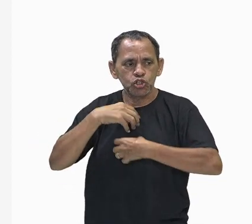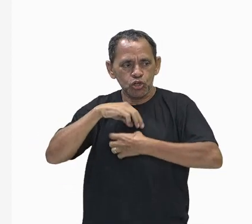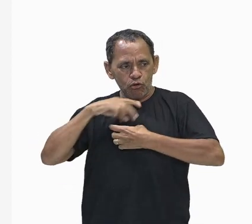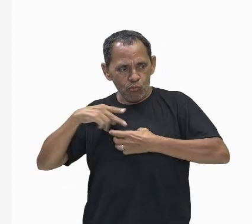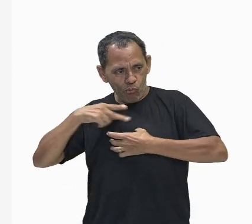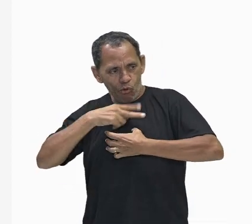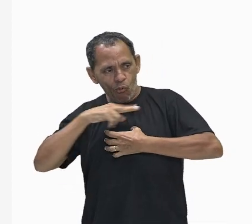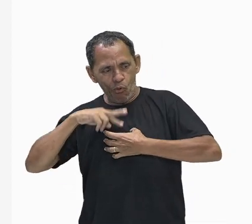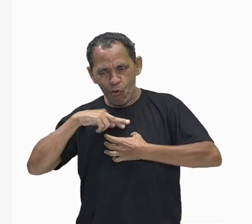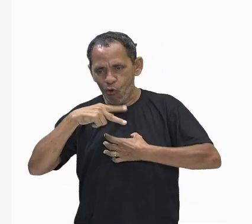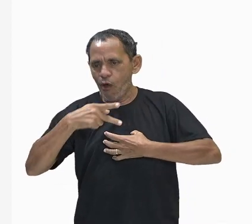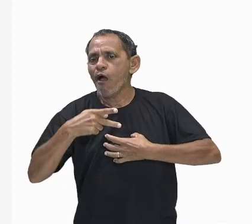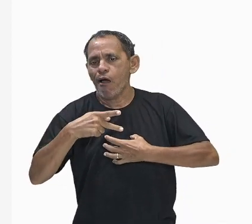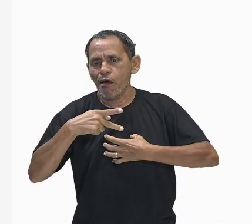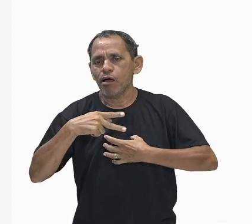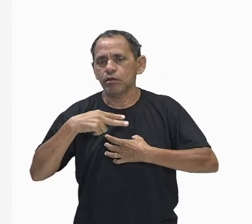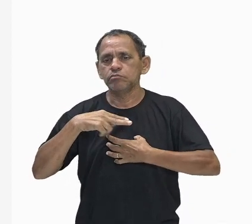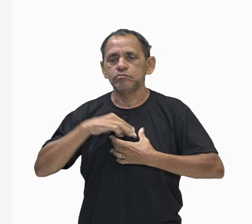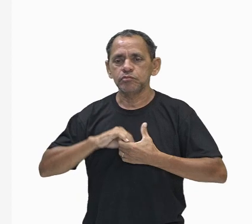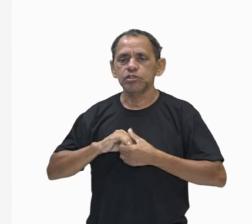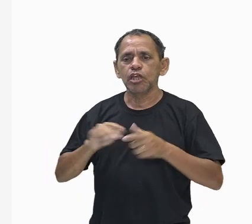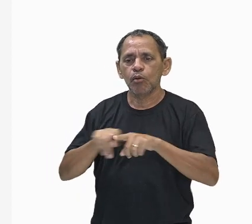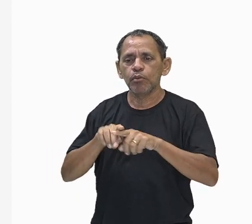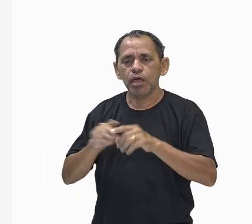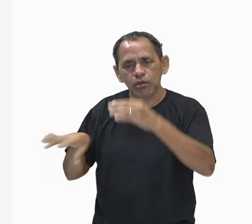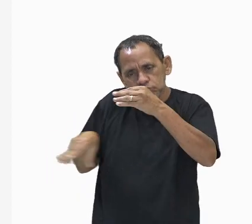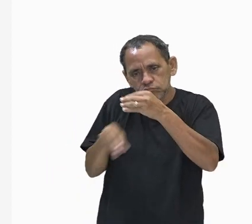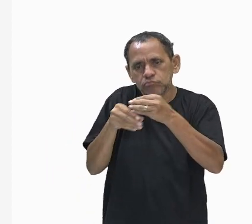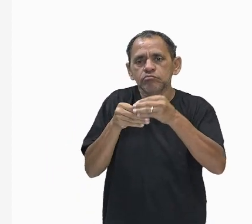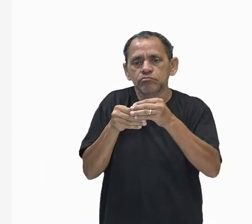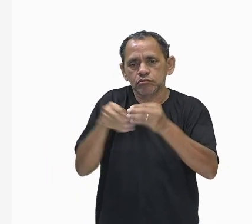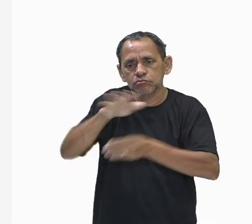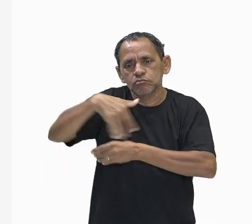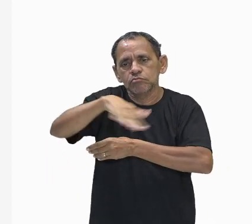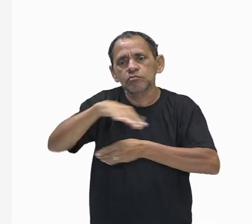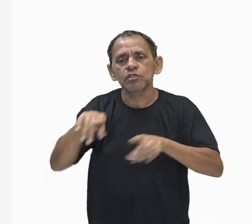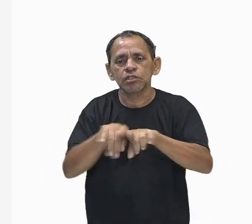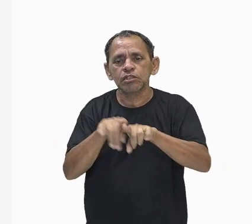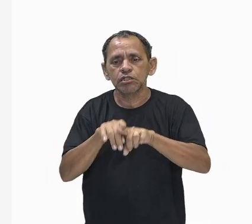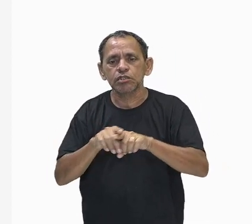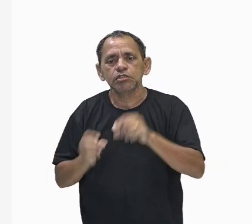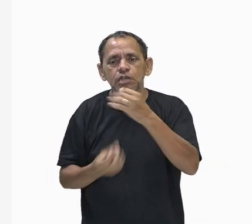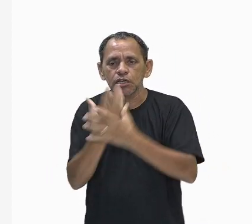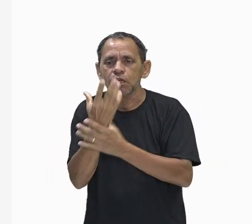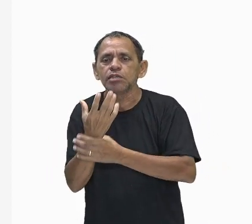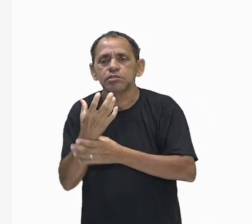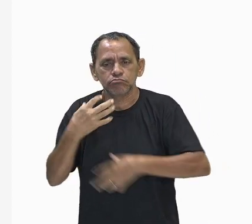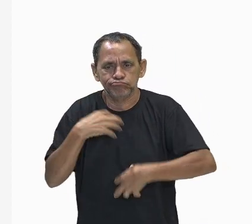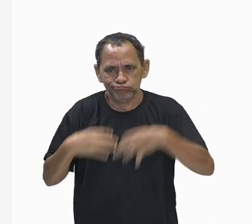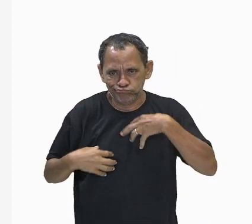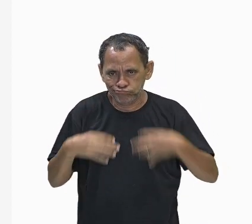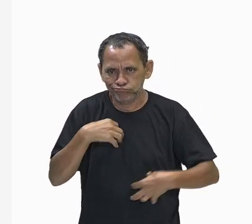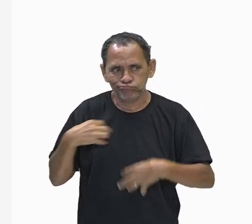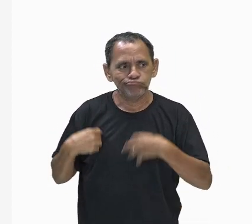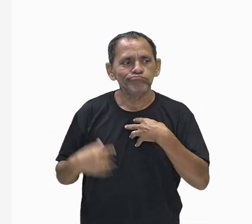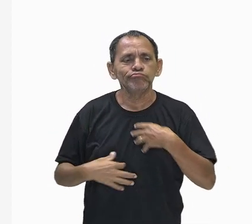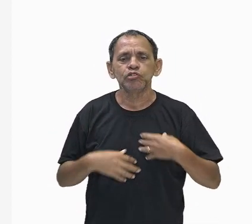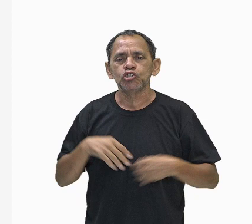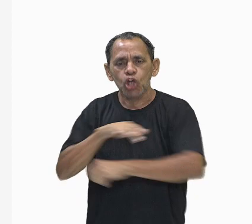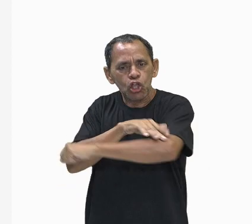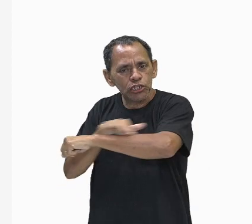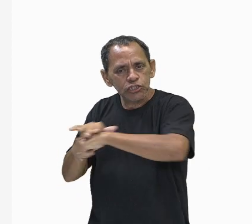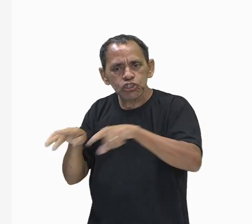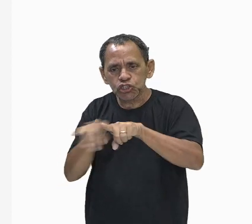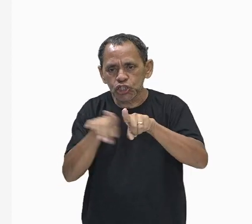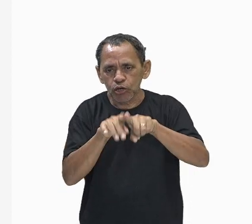essa técnica ela dá uma grande contribuição para essa área, há a criação de órgãos e tecidos